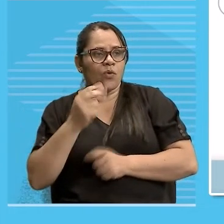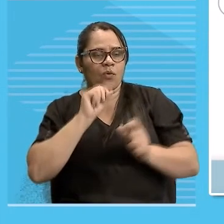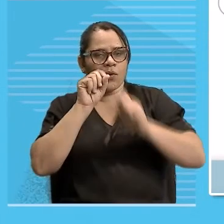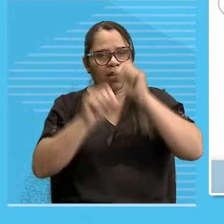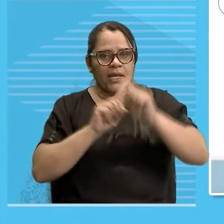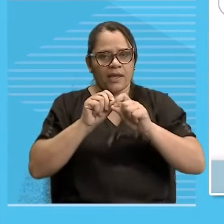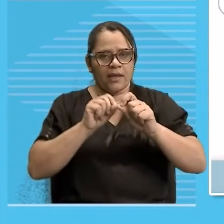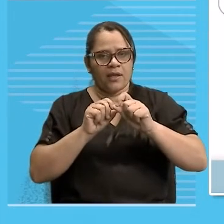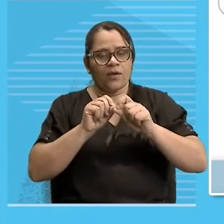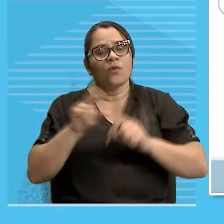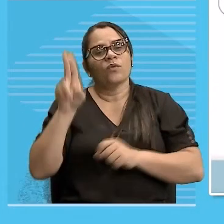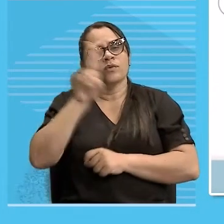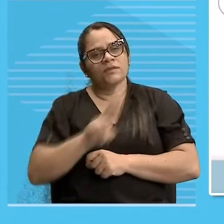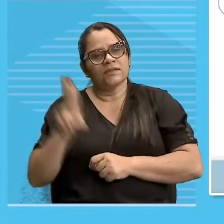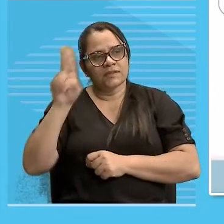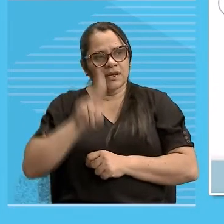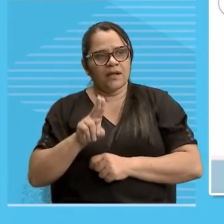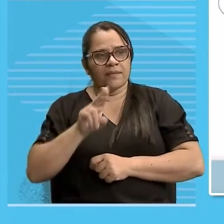utilizar a exclamação